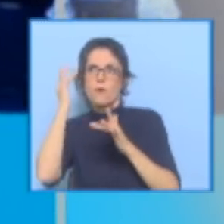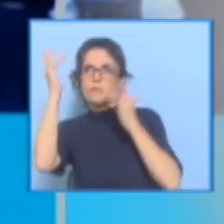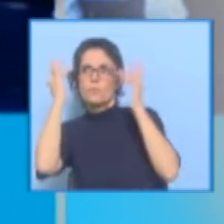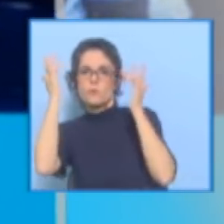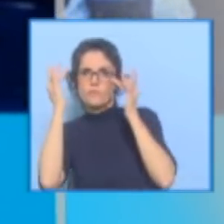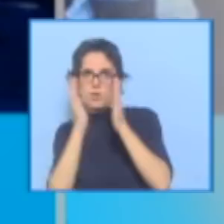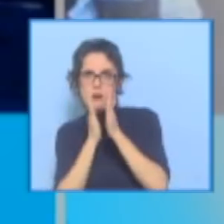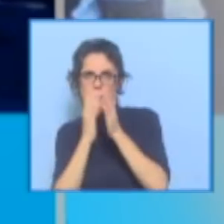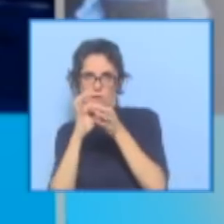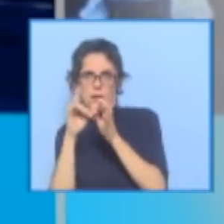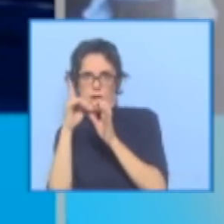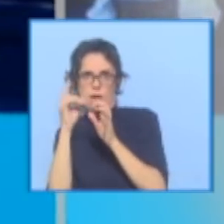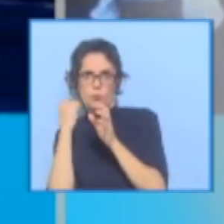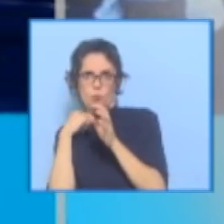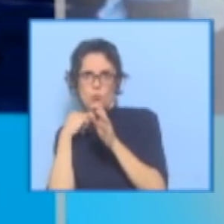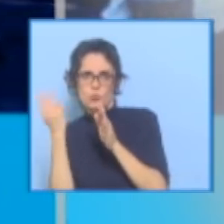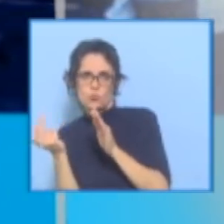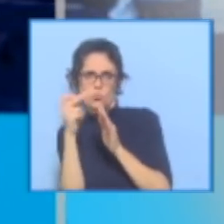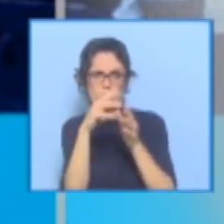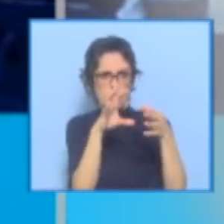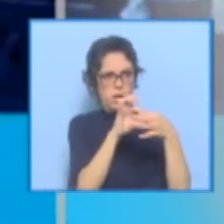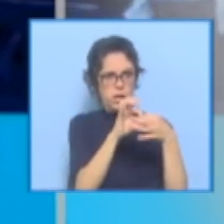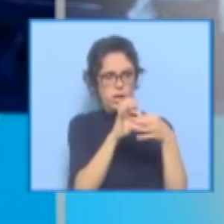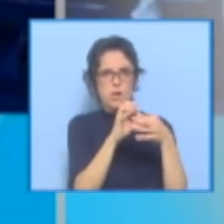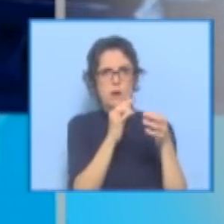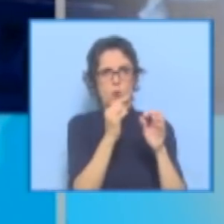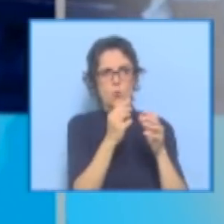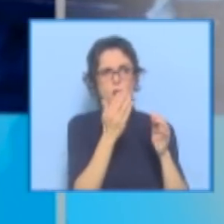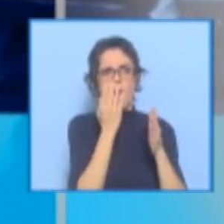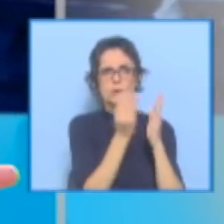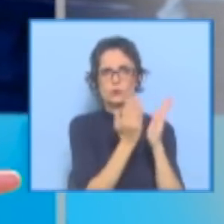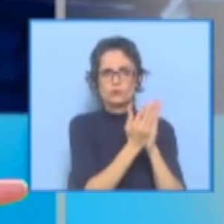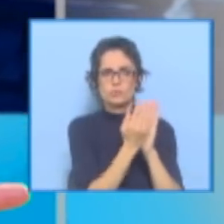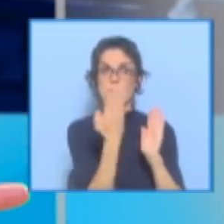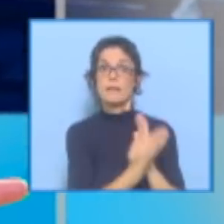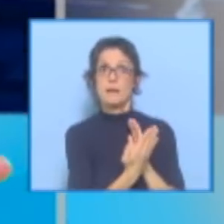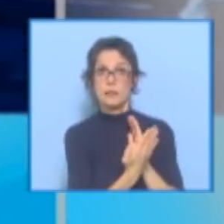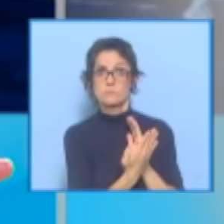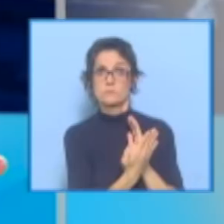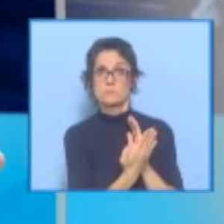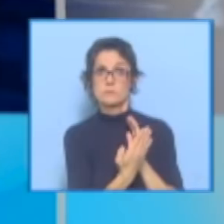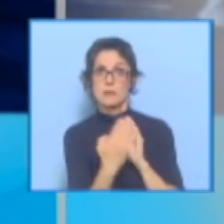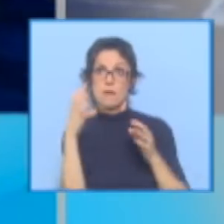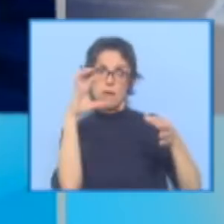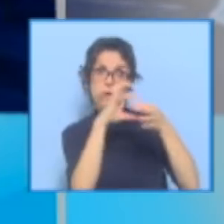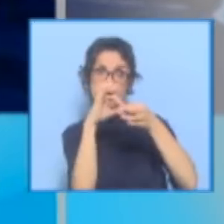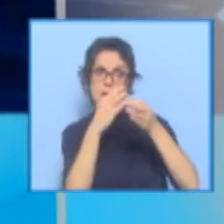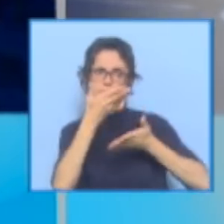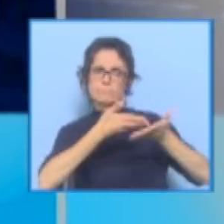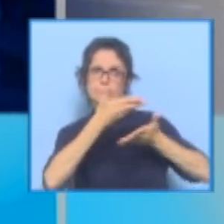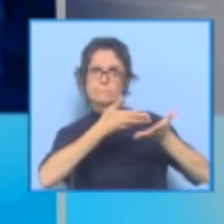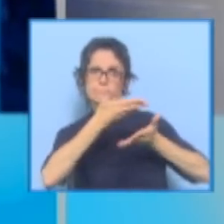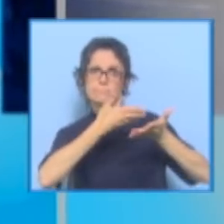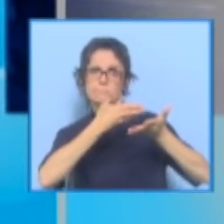Estudantes de Teologia, temos a Associação de Estudantes de Direito. E então, por exemplo, há 2 semanas